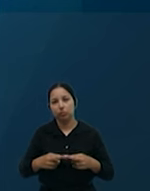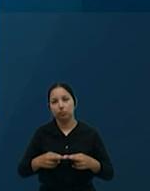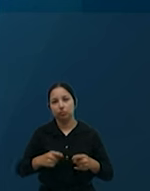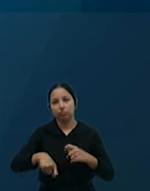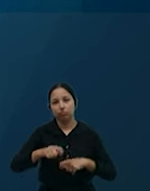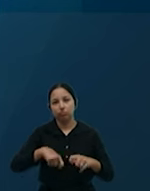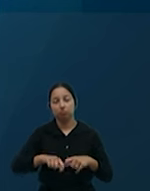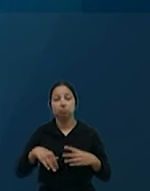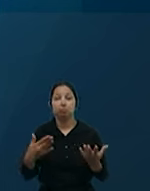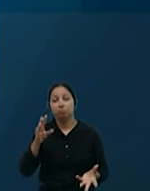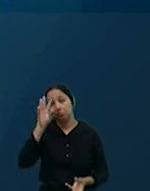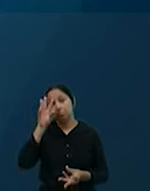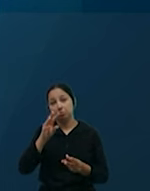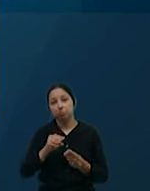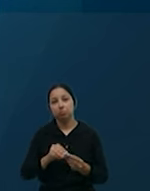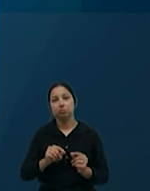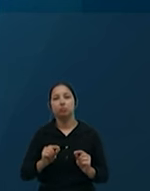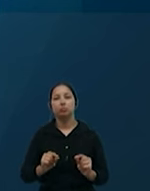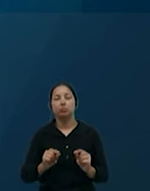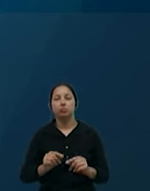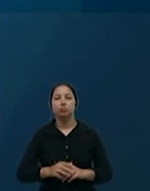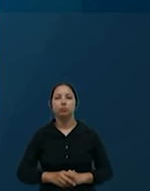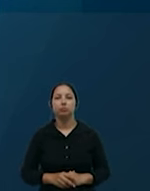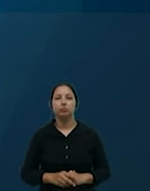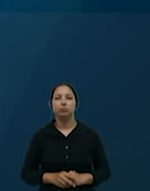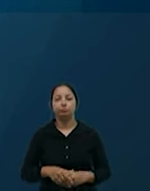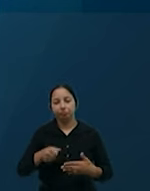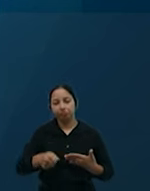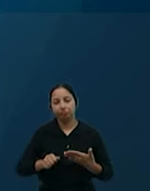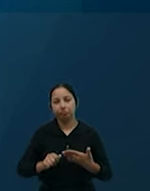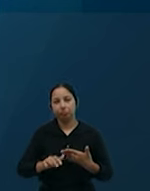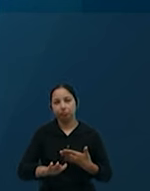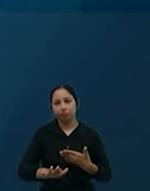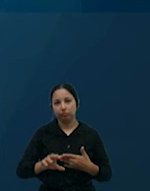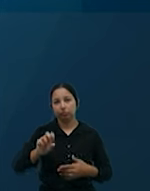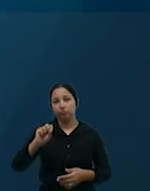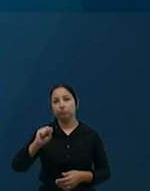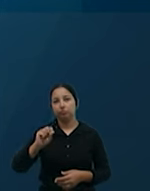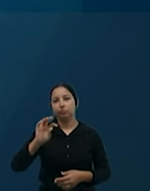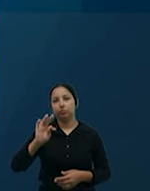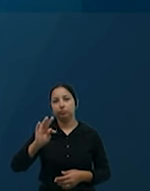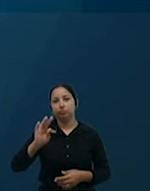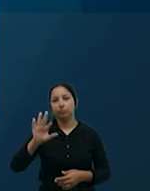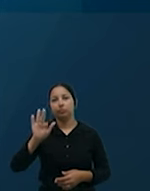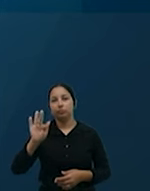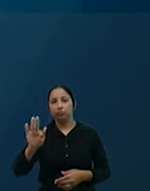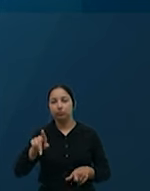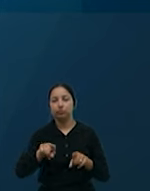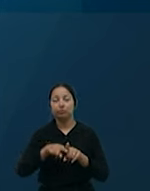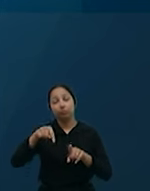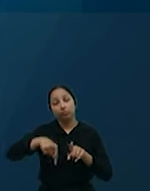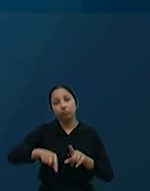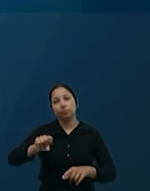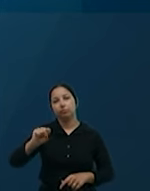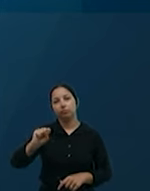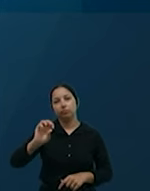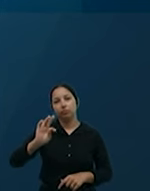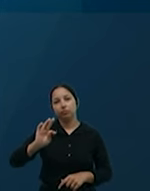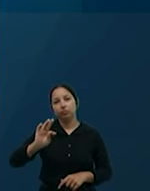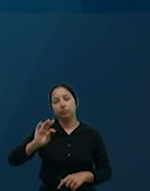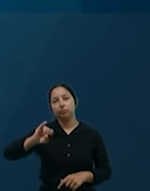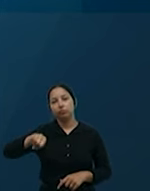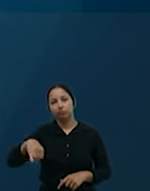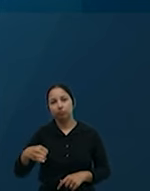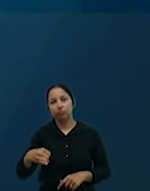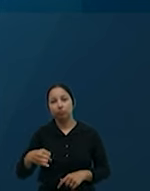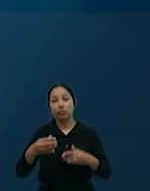concluir que o entendimento jurisprudencial tanto do STF como também deste STJ sinalizam para que tanto nos